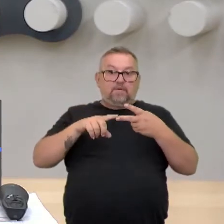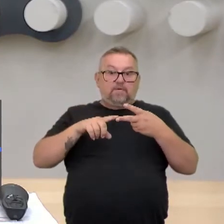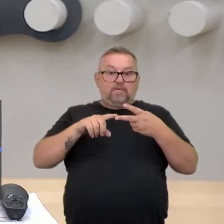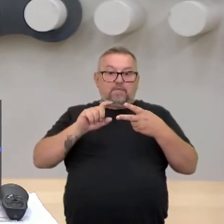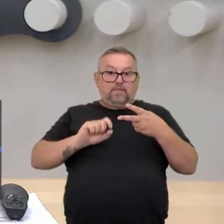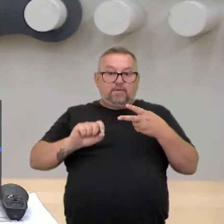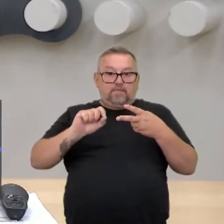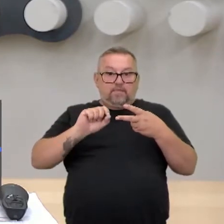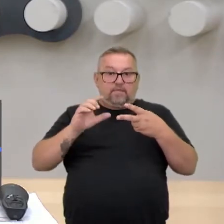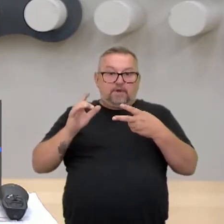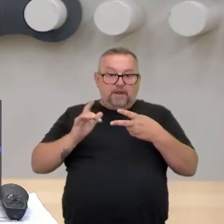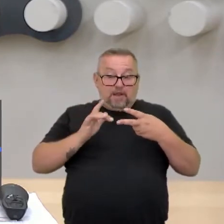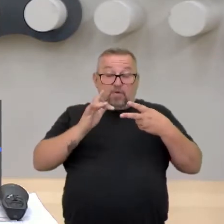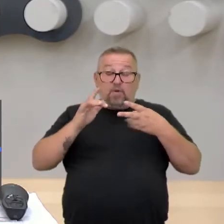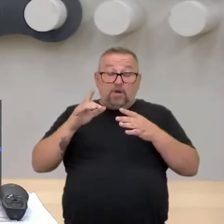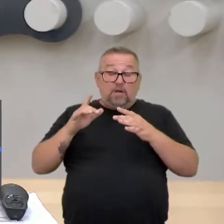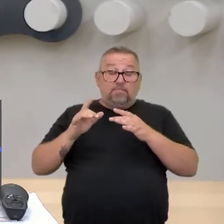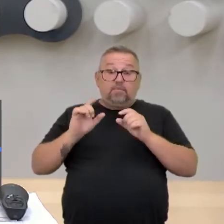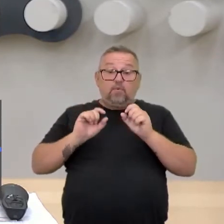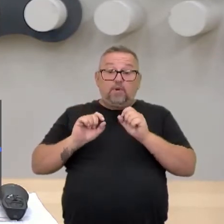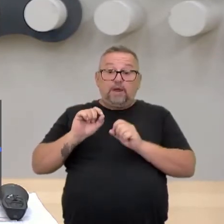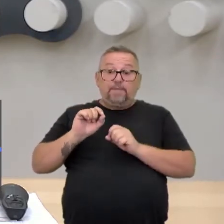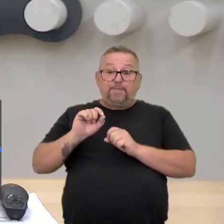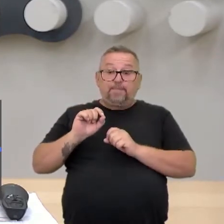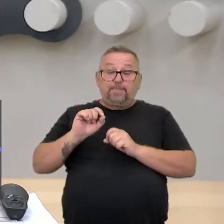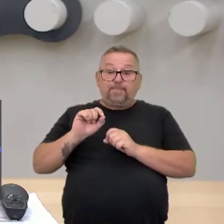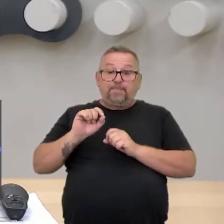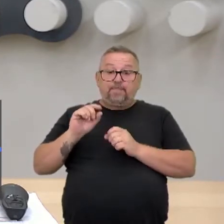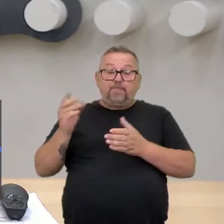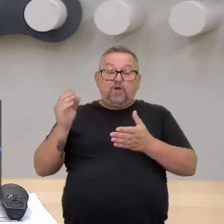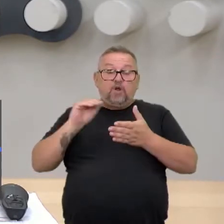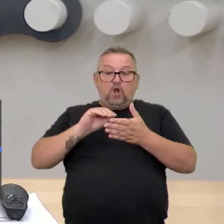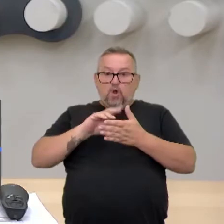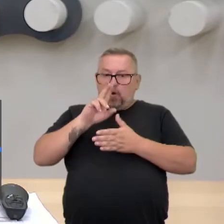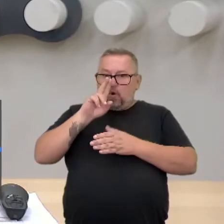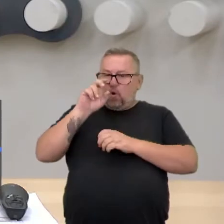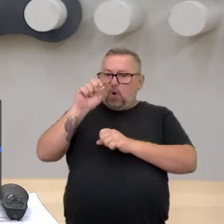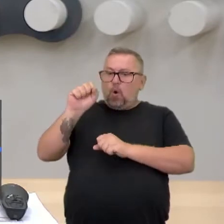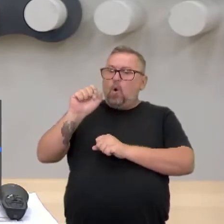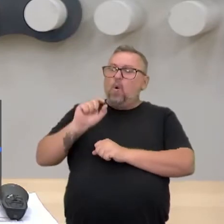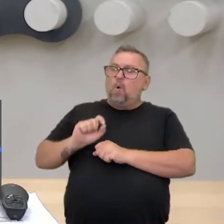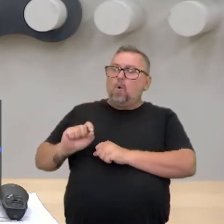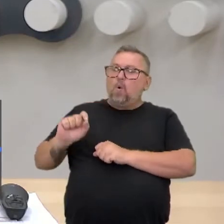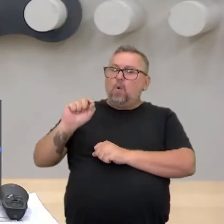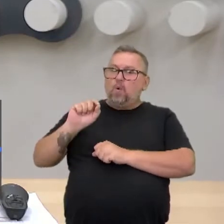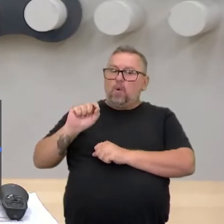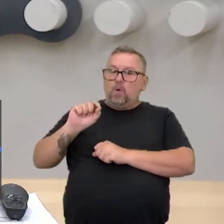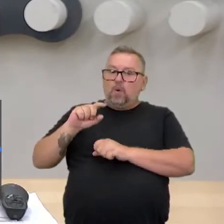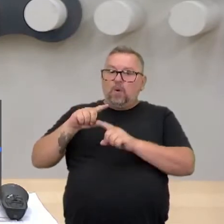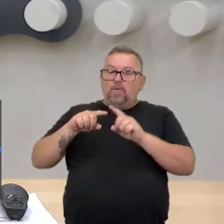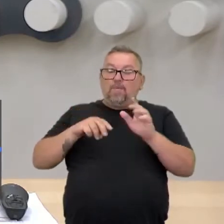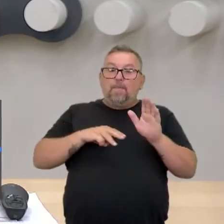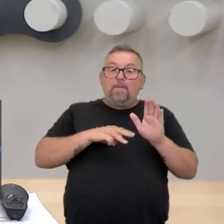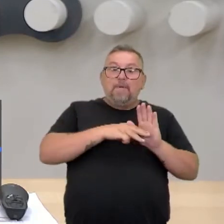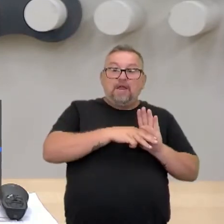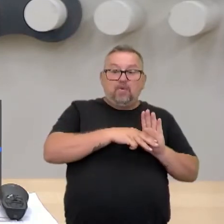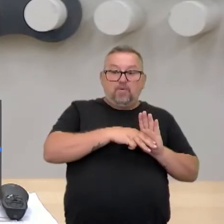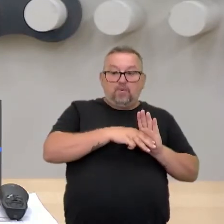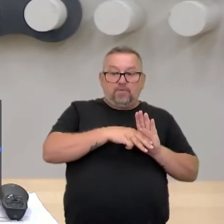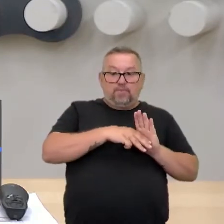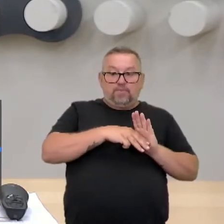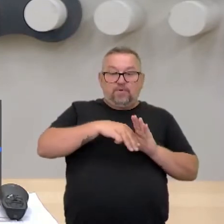fundamentalmente relacionada com a experimentação se coloca com muita força a necessidade de um método